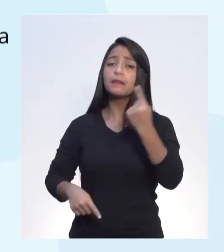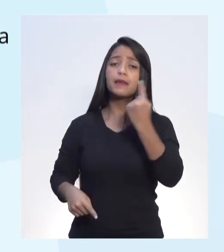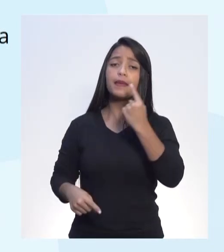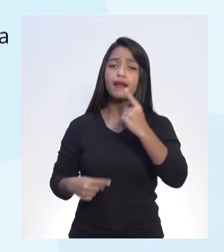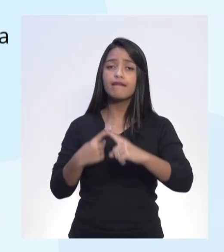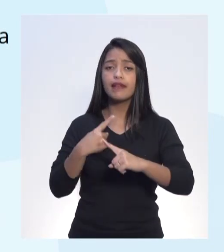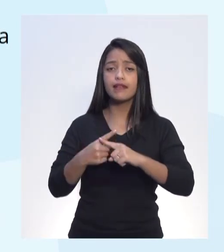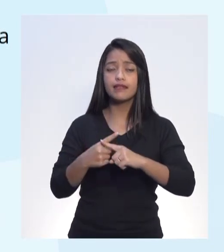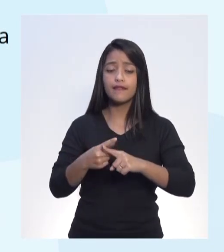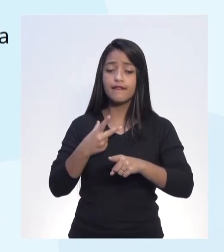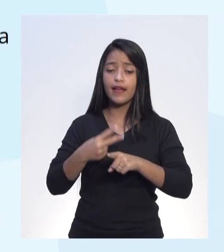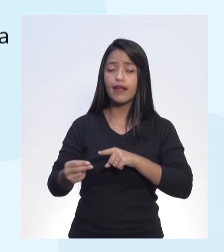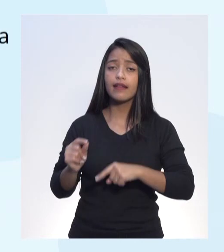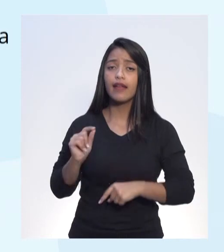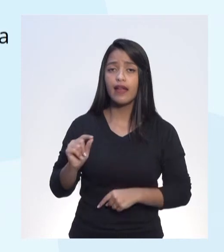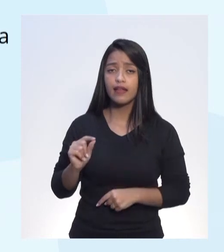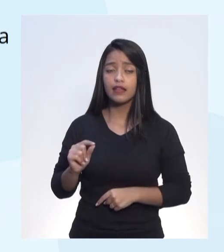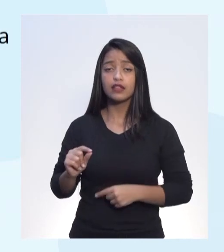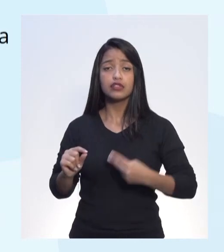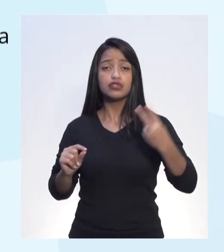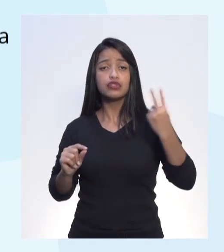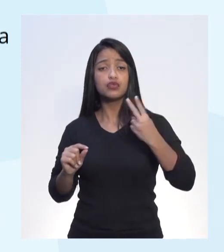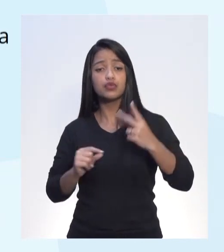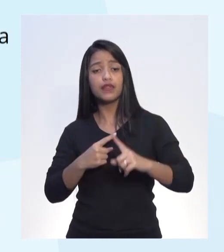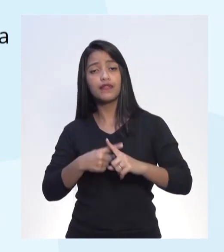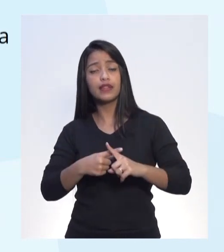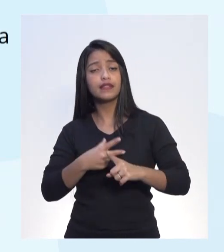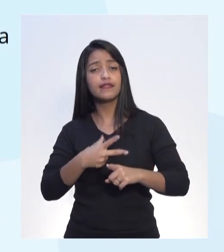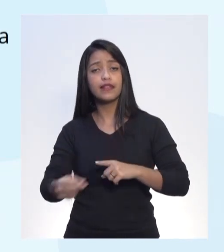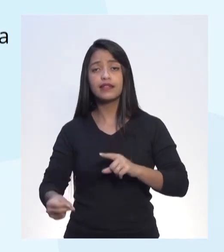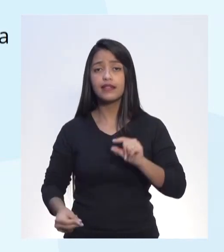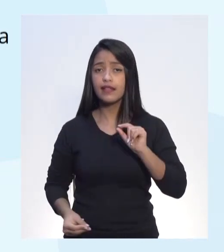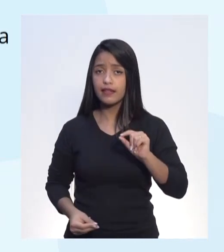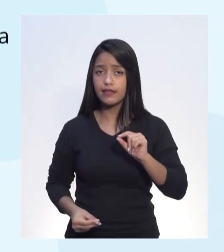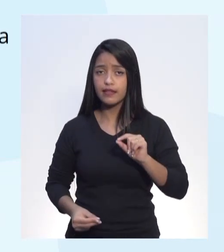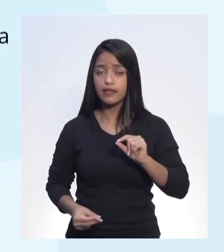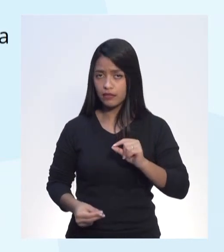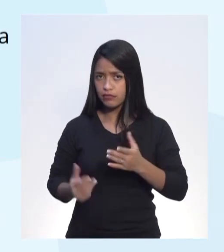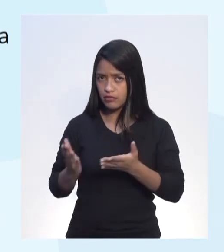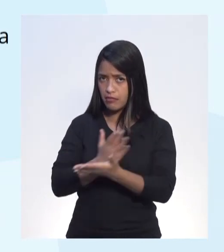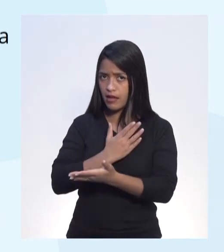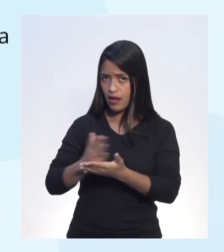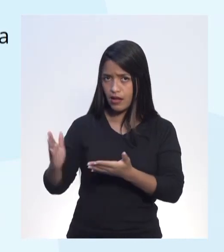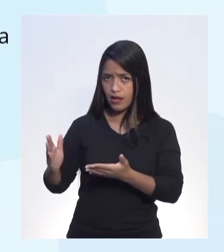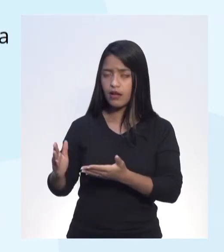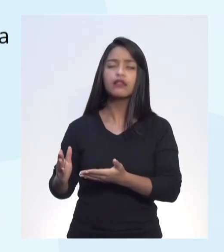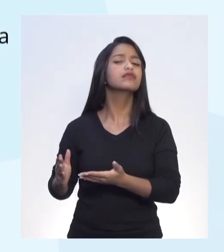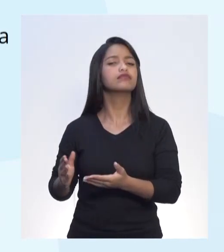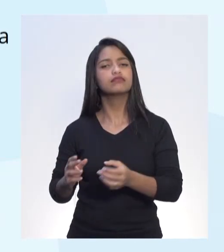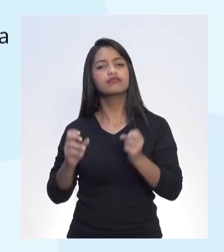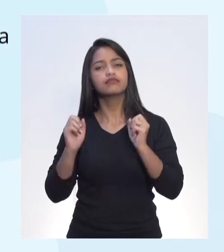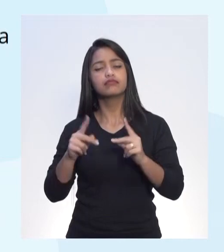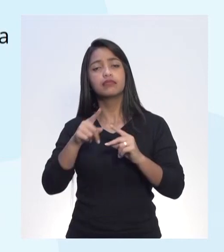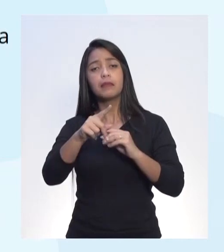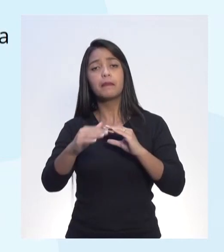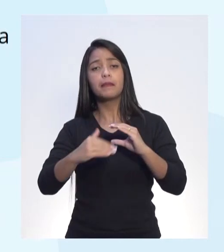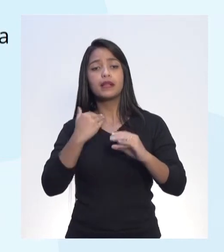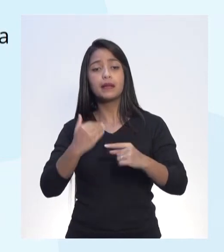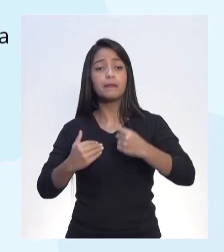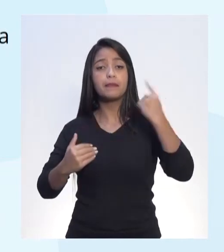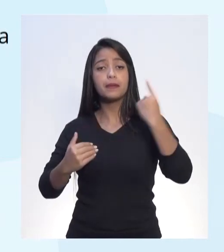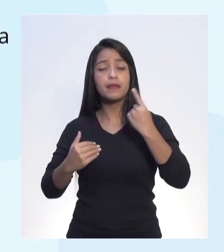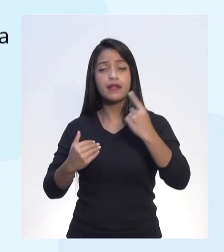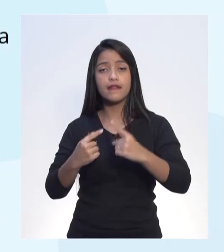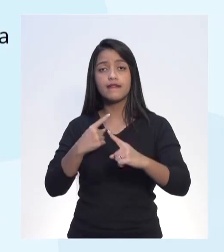né? Sim. E o vencedor da segunda? Pode ser. Vamos separar, então? Beleza, candidato 1 ou manda 2. o vencedor da primeira